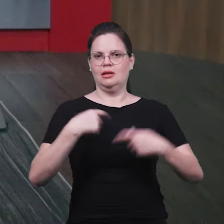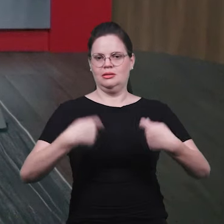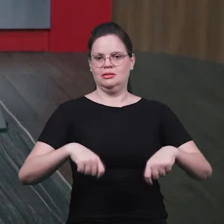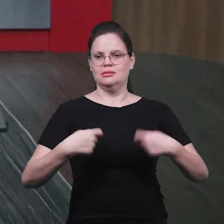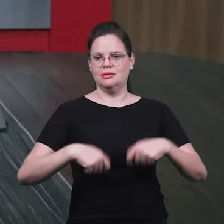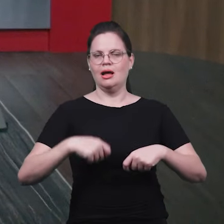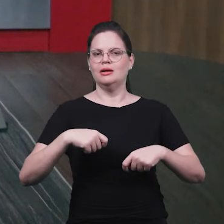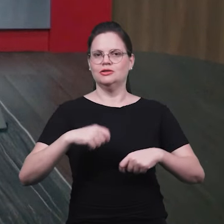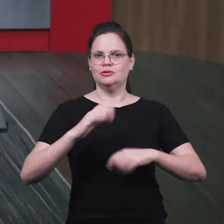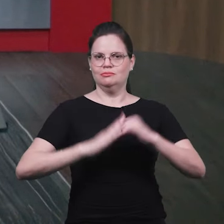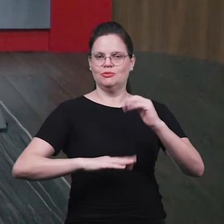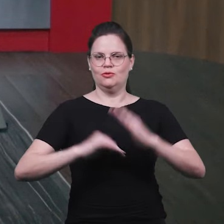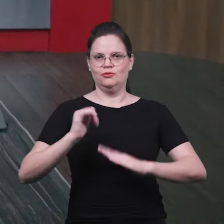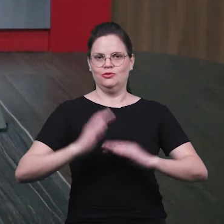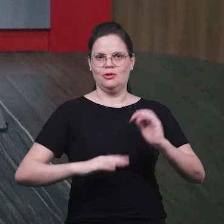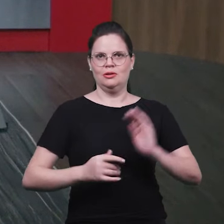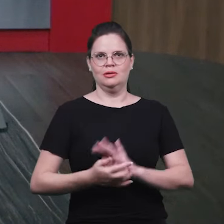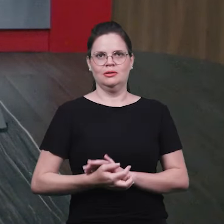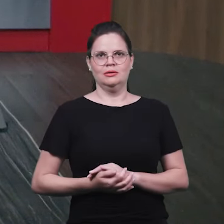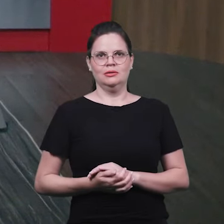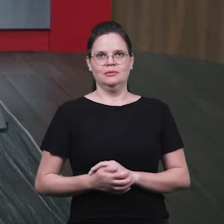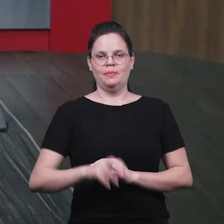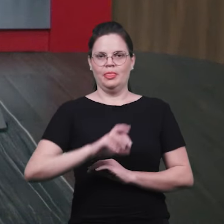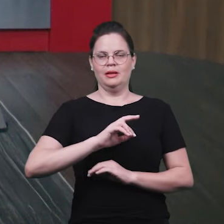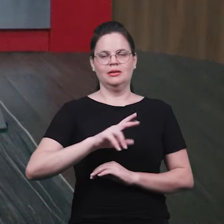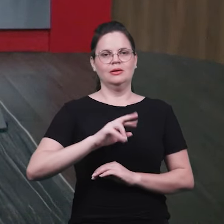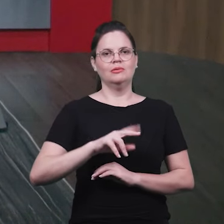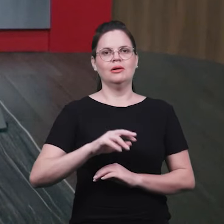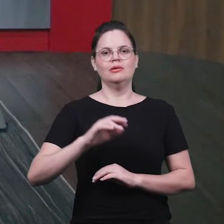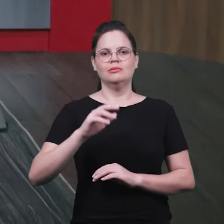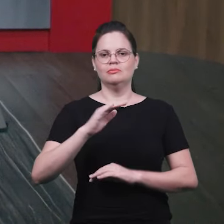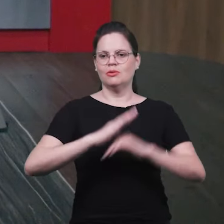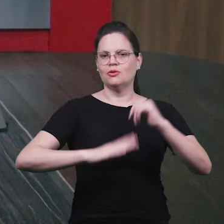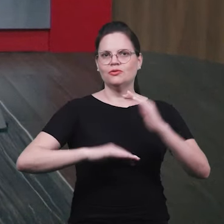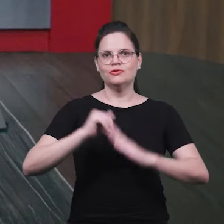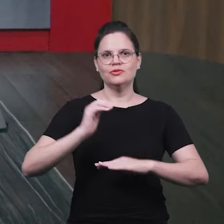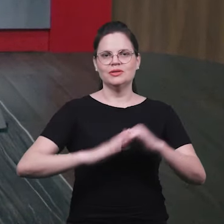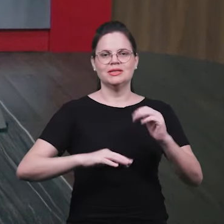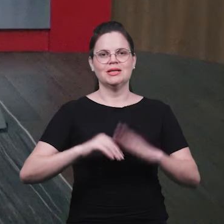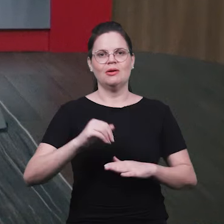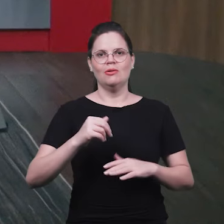gente vê que não é uma profissão de rotina, porque cada dia um desafio